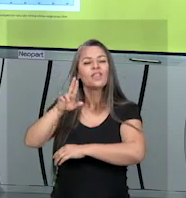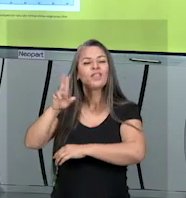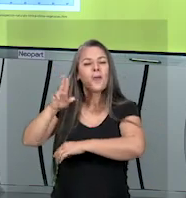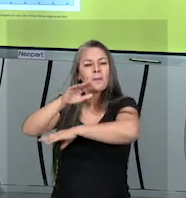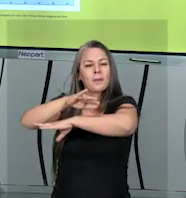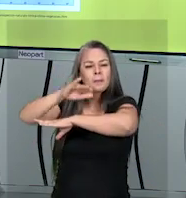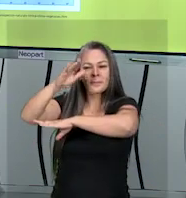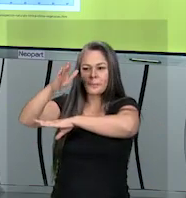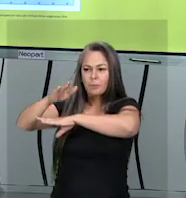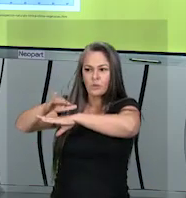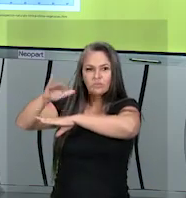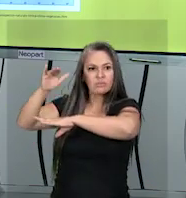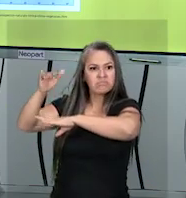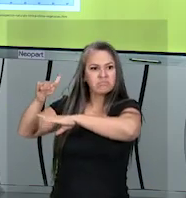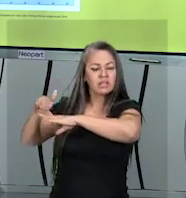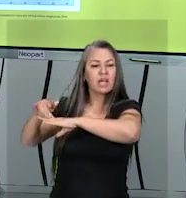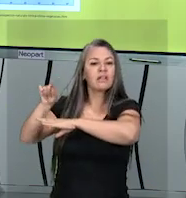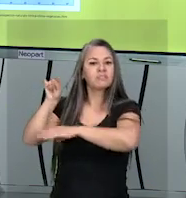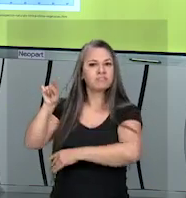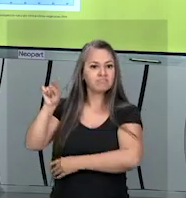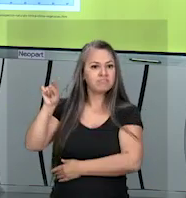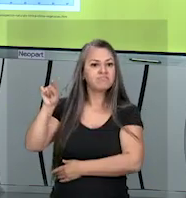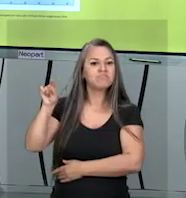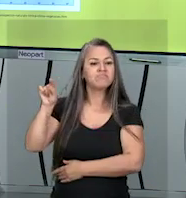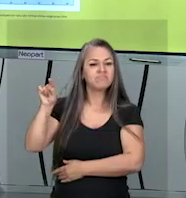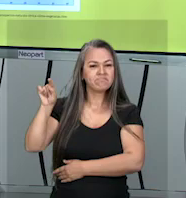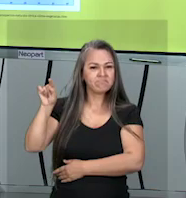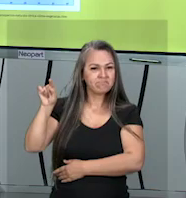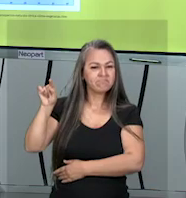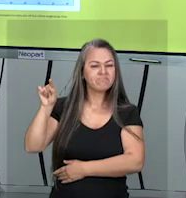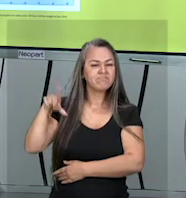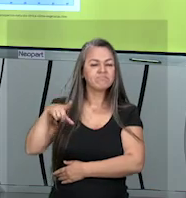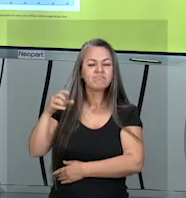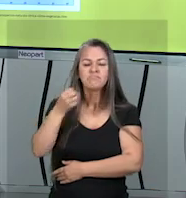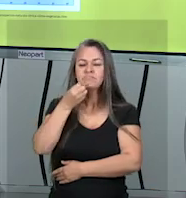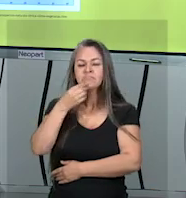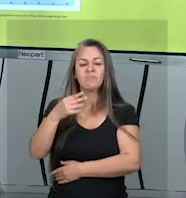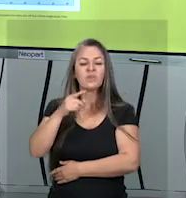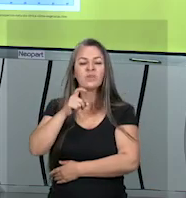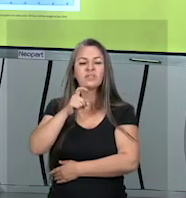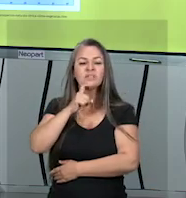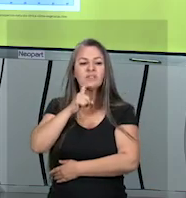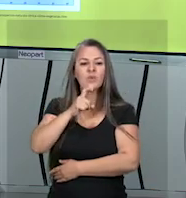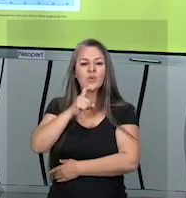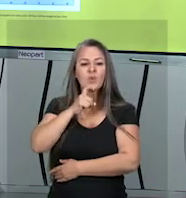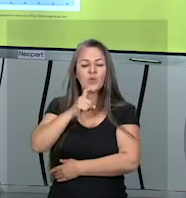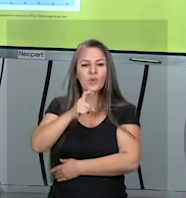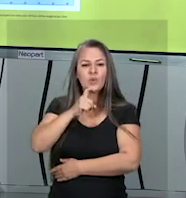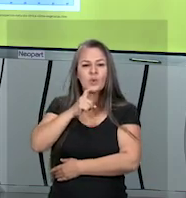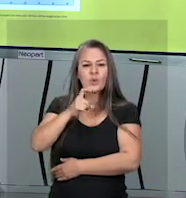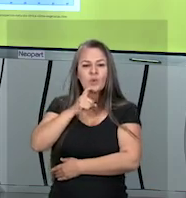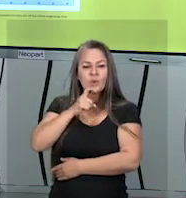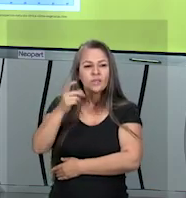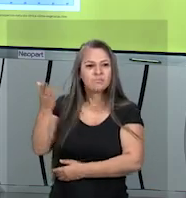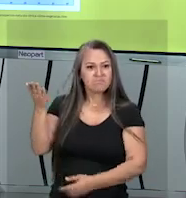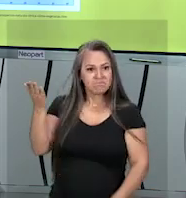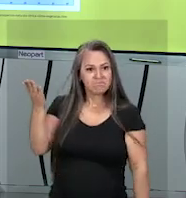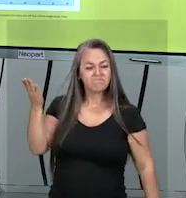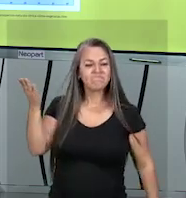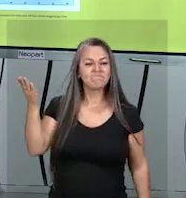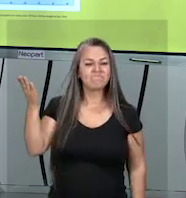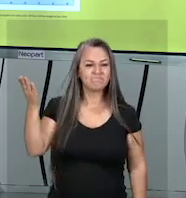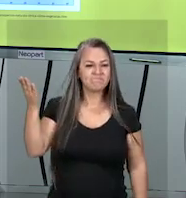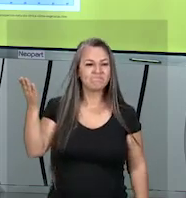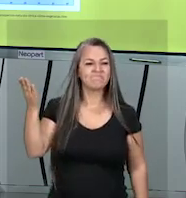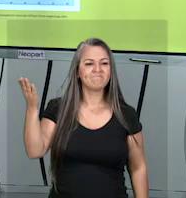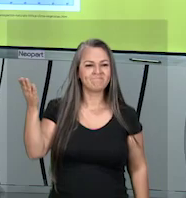de cadeias de montanha mais elevadas, onde você tem ali um clima muito mais frio, né? São as elevadas altitudes em